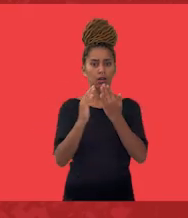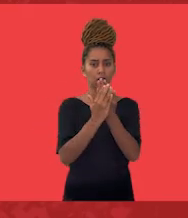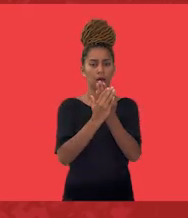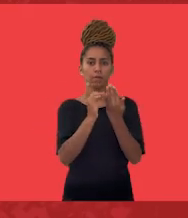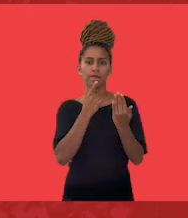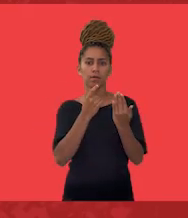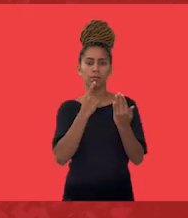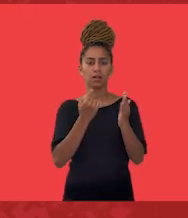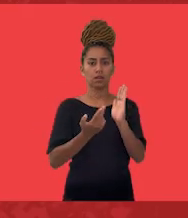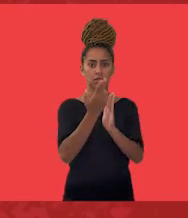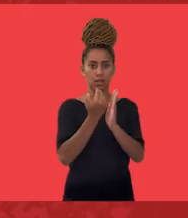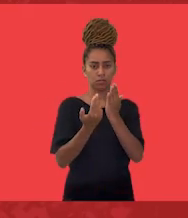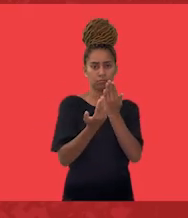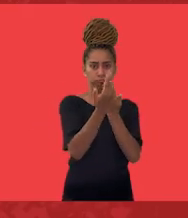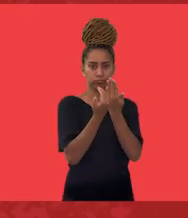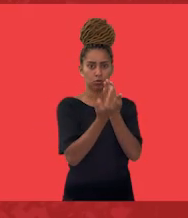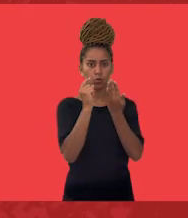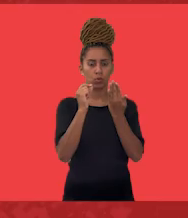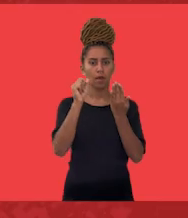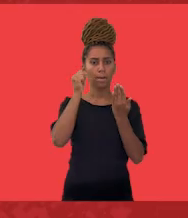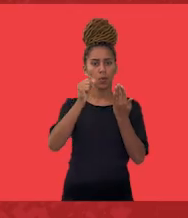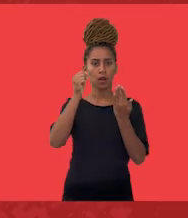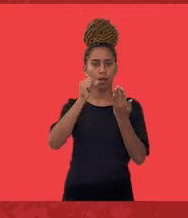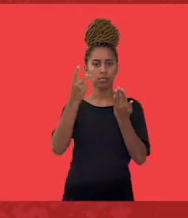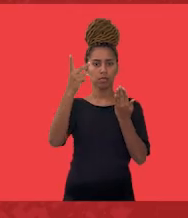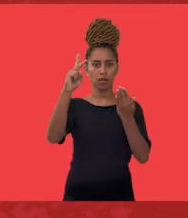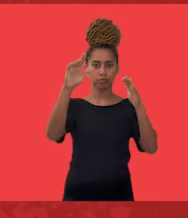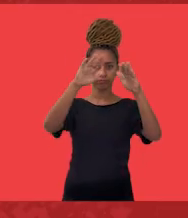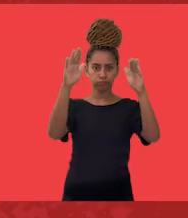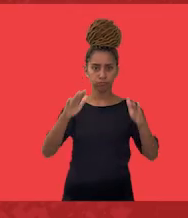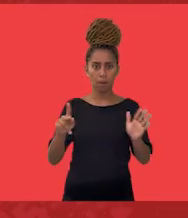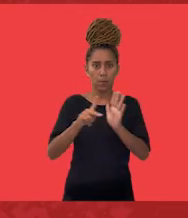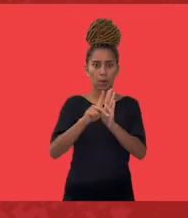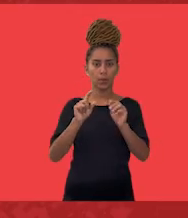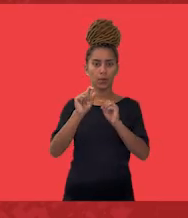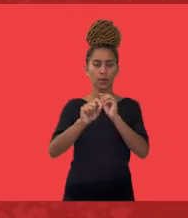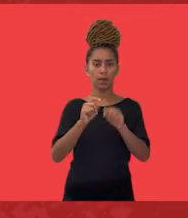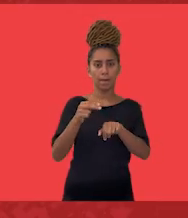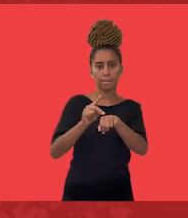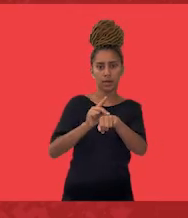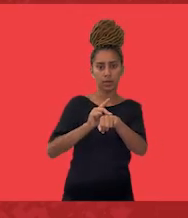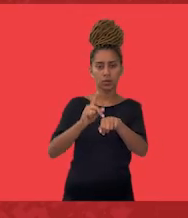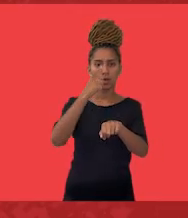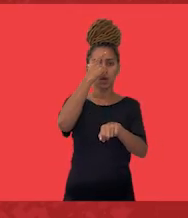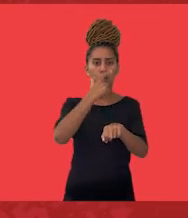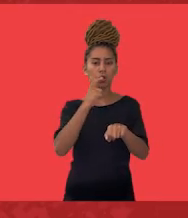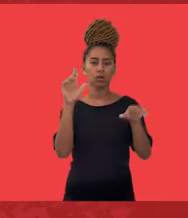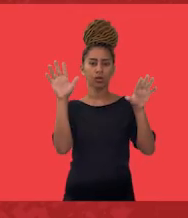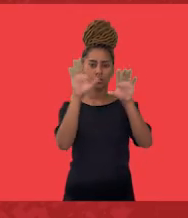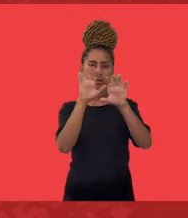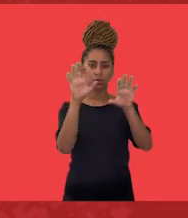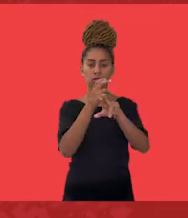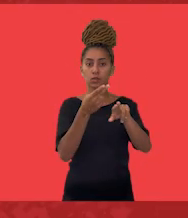Mórula Editorial. Capa vermelha. Ilustração de capa. Silhueta